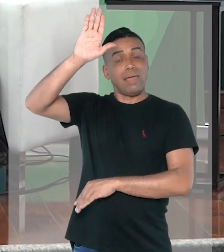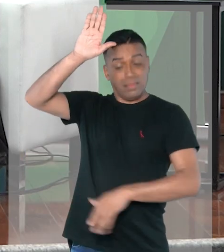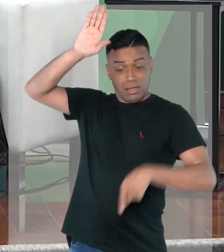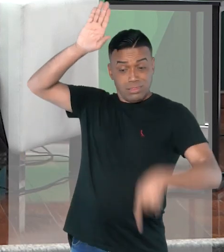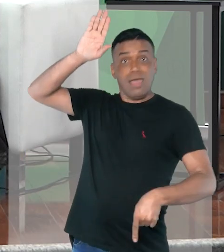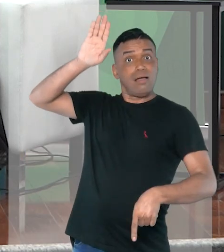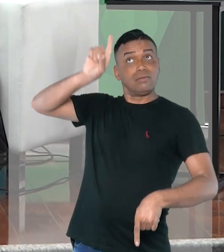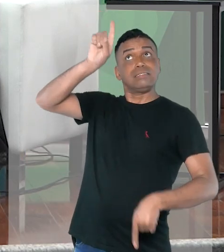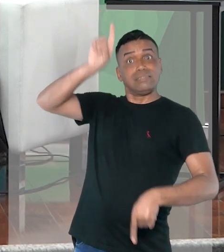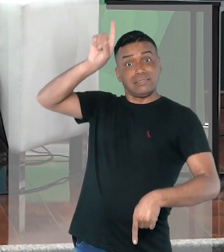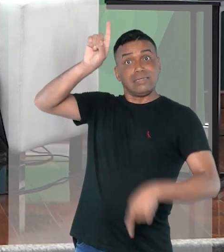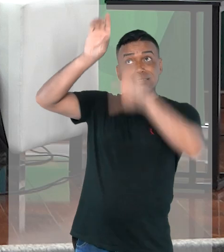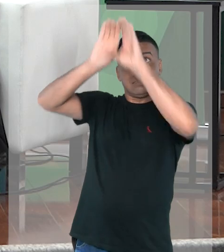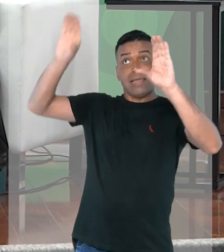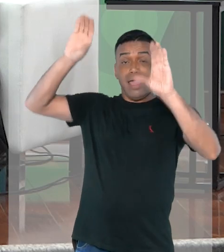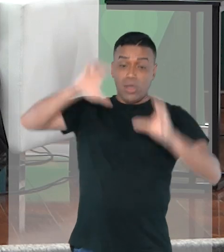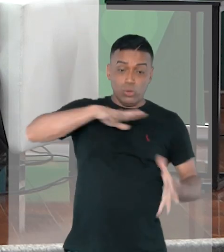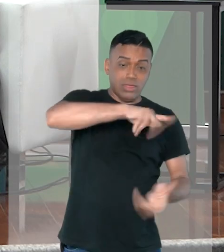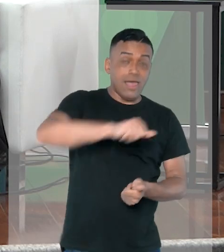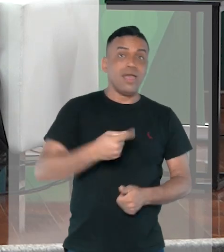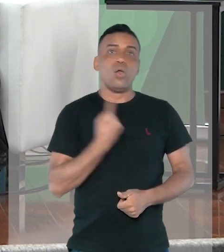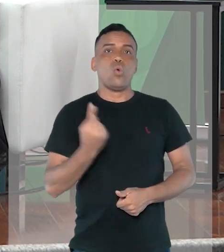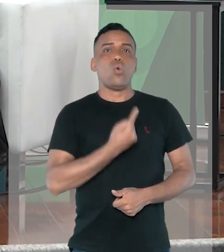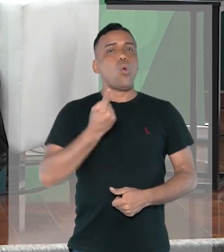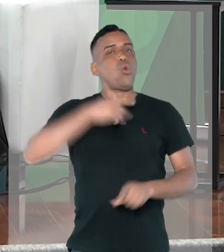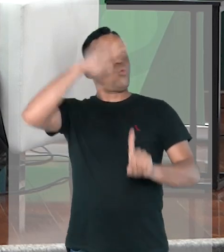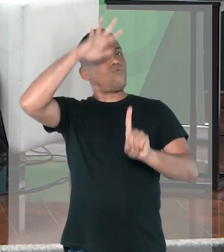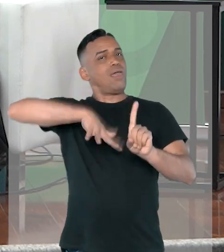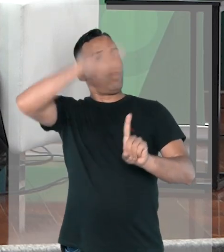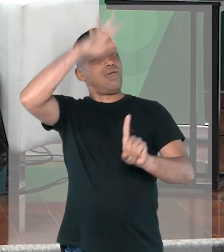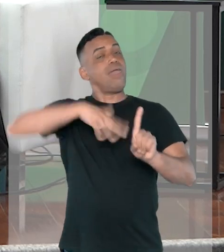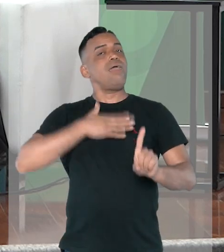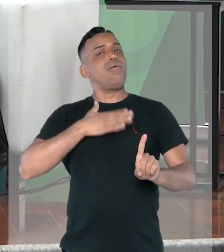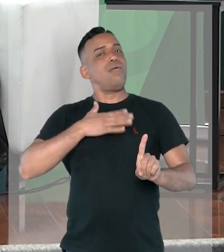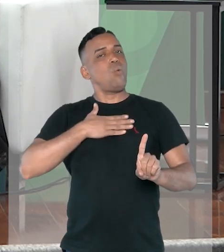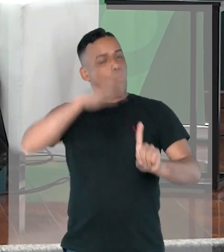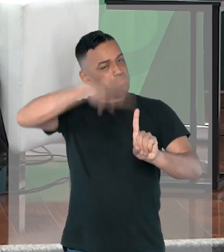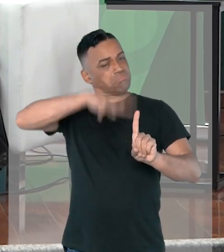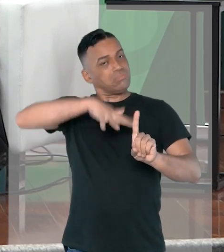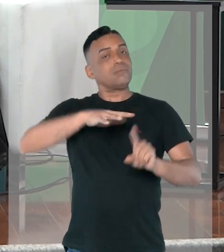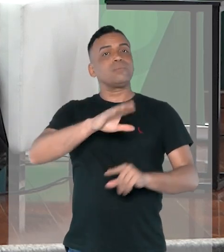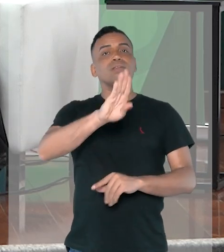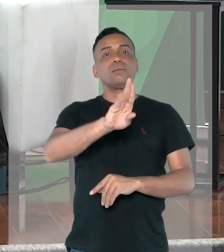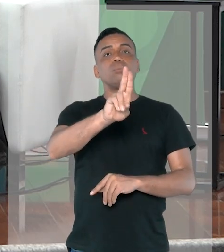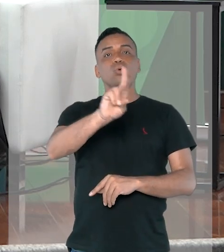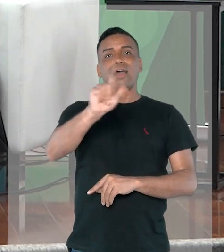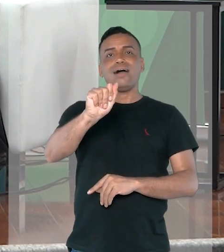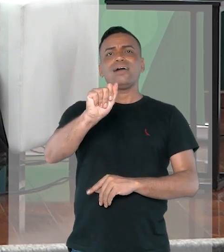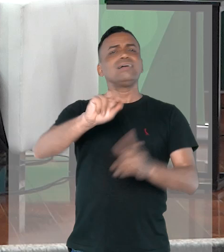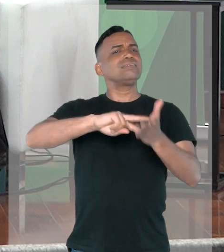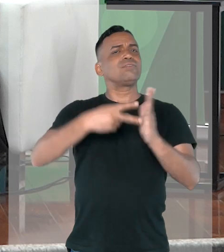e diz, entre o céu e a terra, sou o único a ser venerado. E você sabe o que quer dizer Buda? É aquele